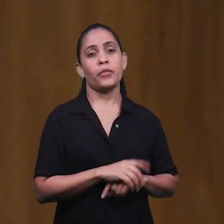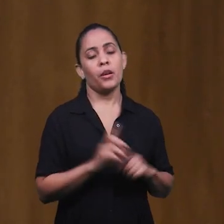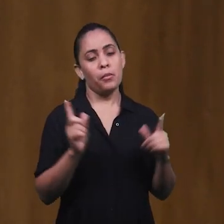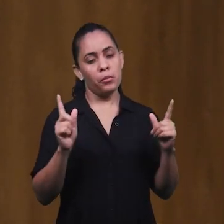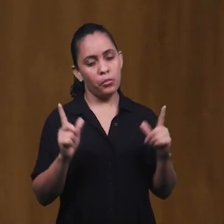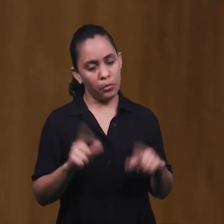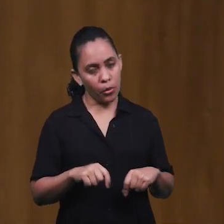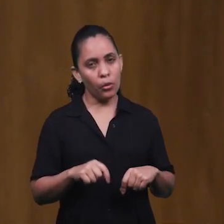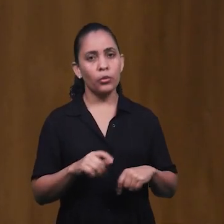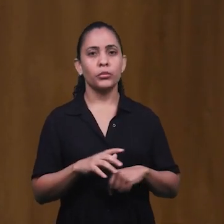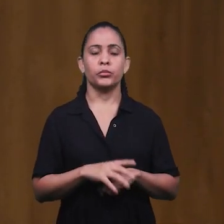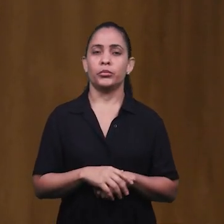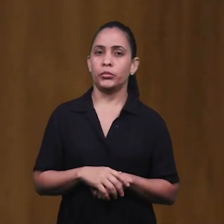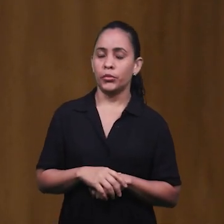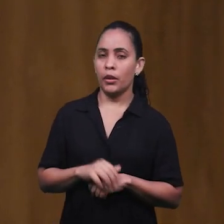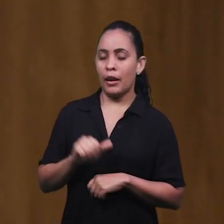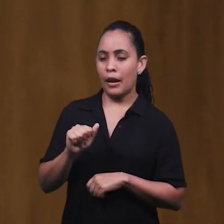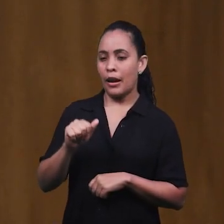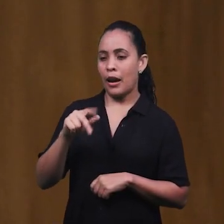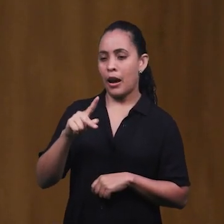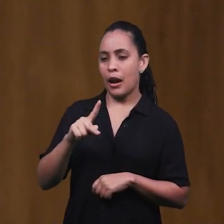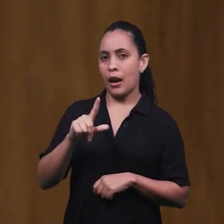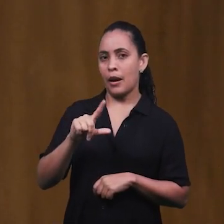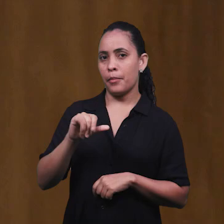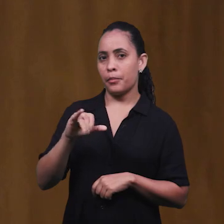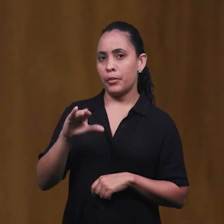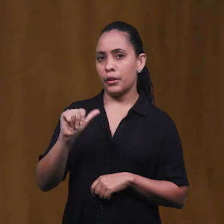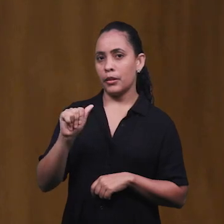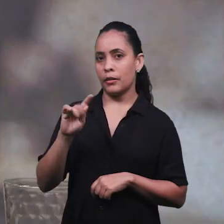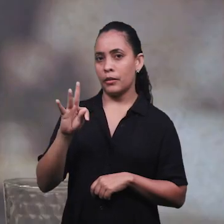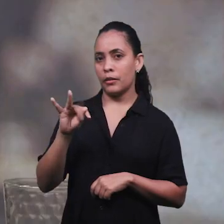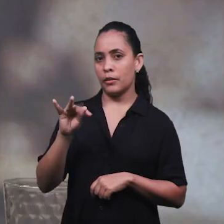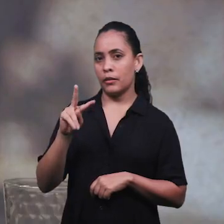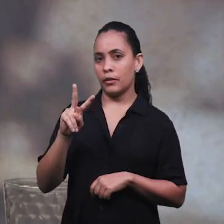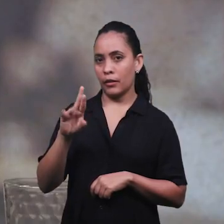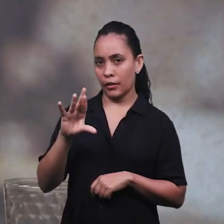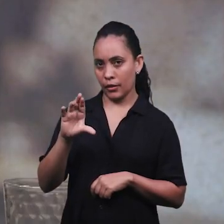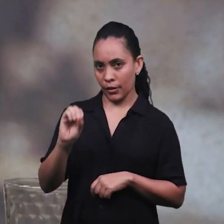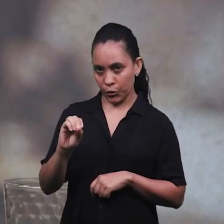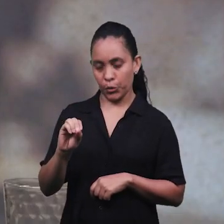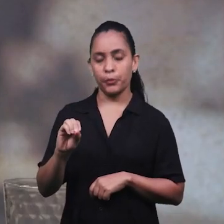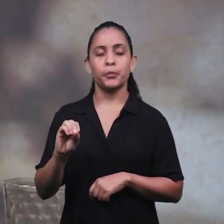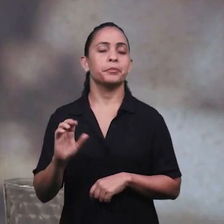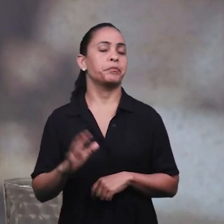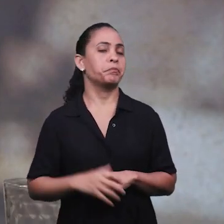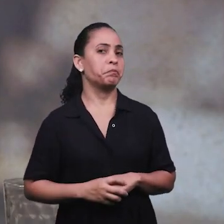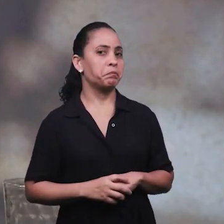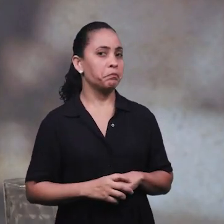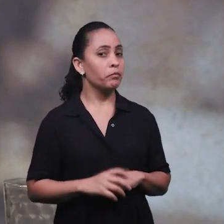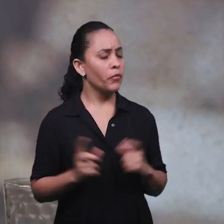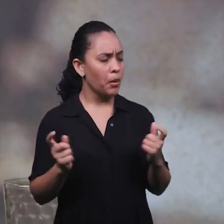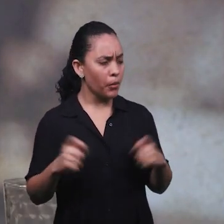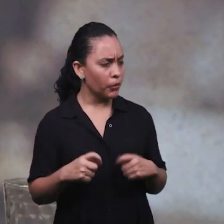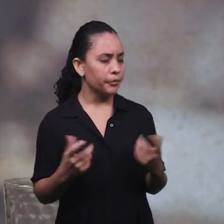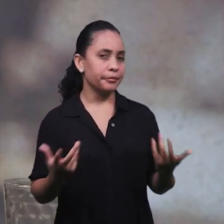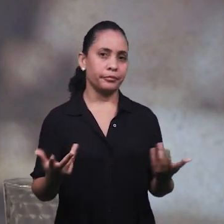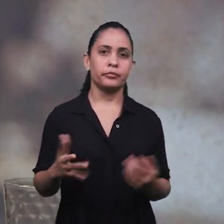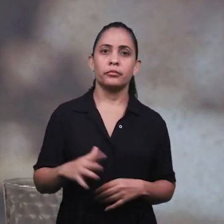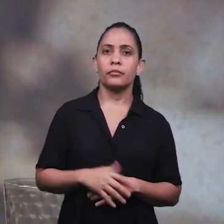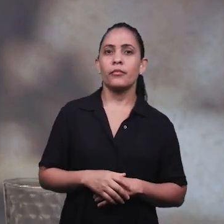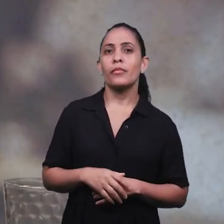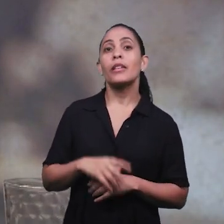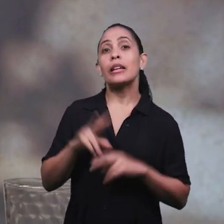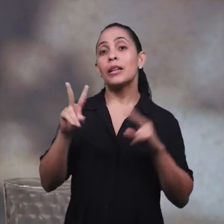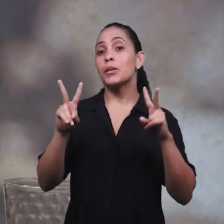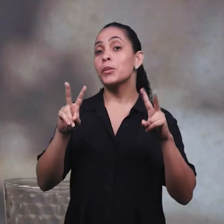se não pode, se deve haver a previsão também na convenção coletiva. Como é que está isso hoje? Isso é muito interessante, doutor Rodrigo. Inclusive é um